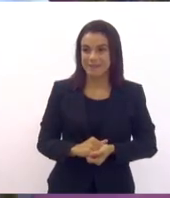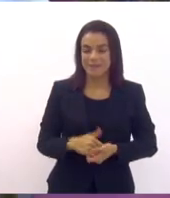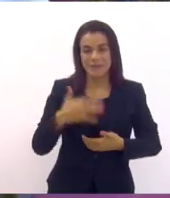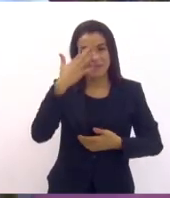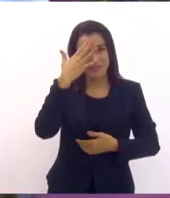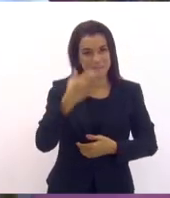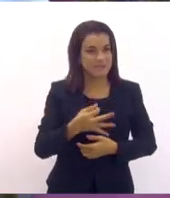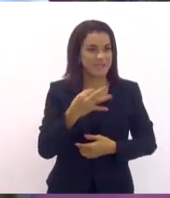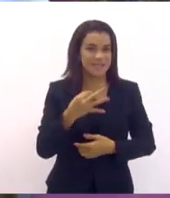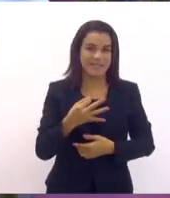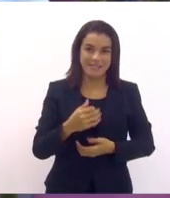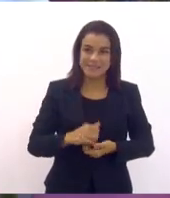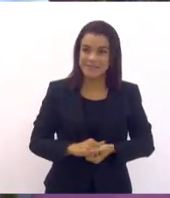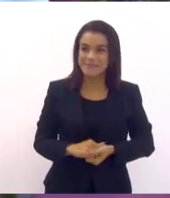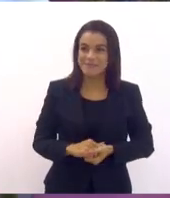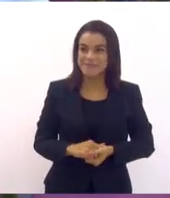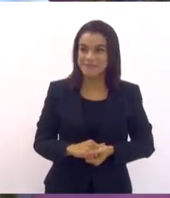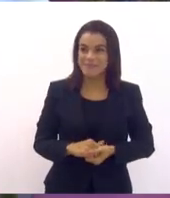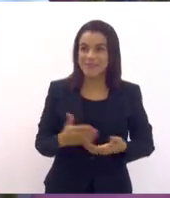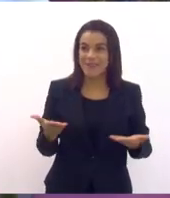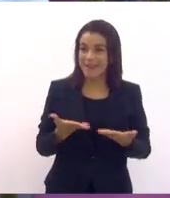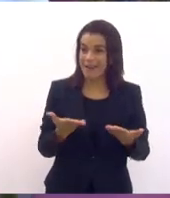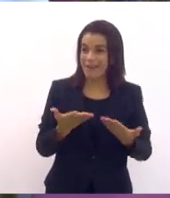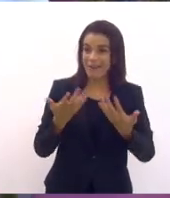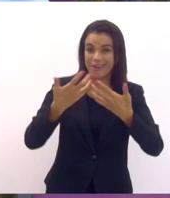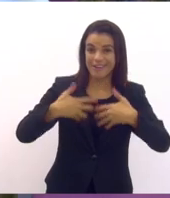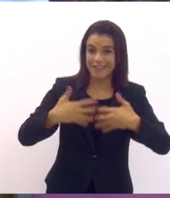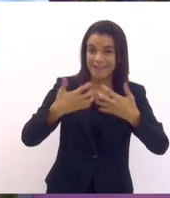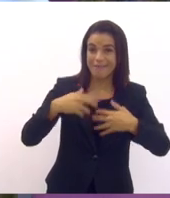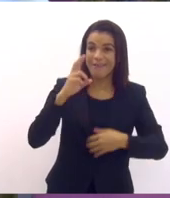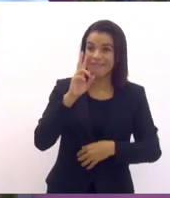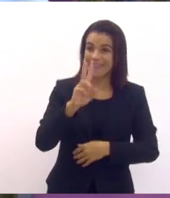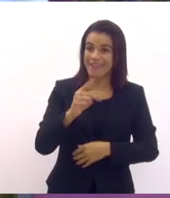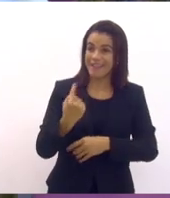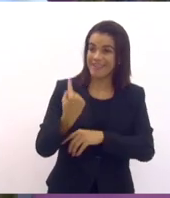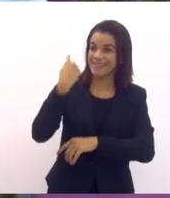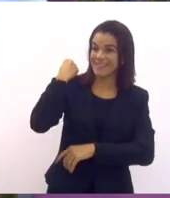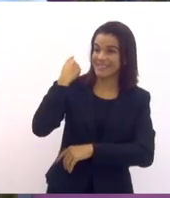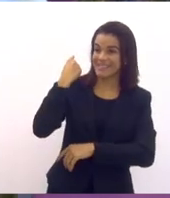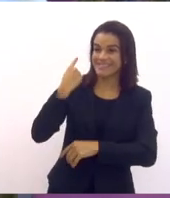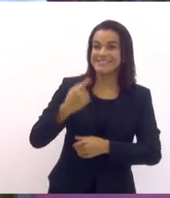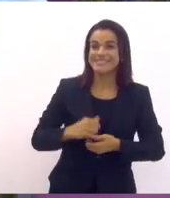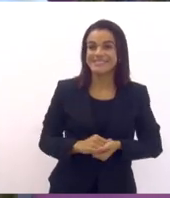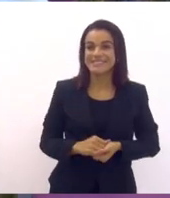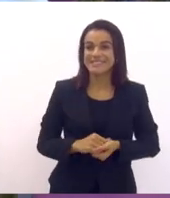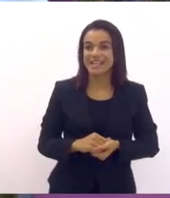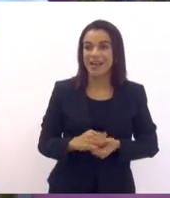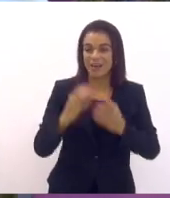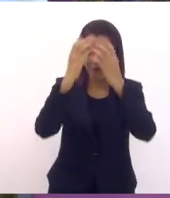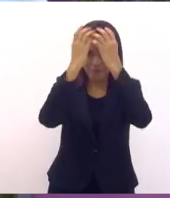certeza disso agora tá dando pra gente ver lá atrás quem o